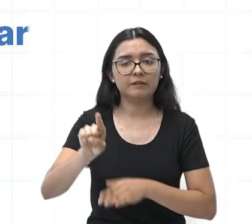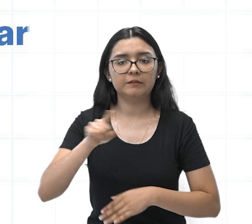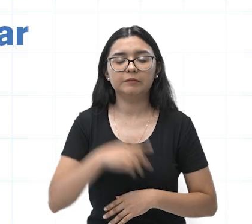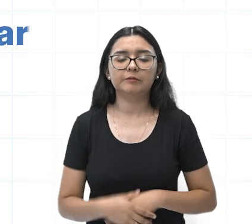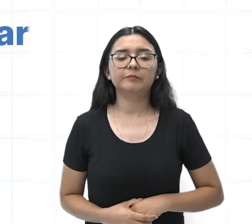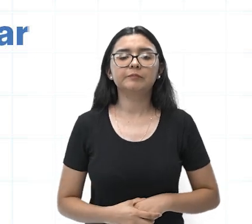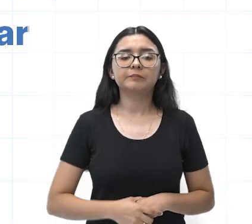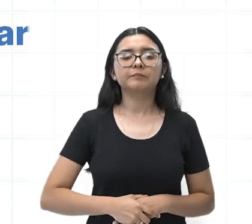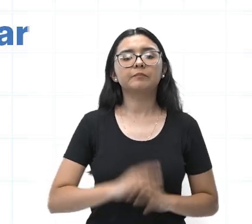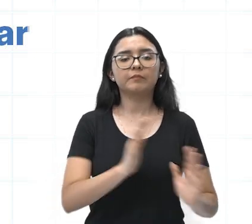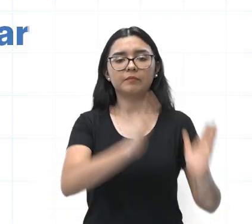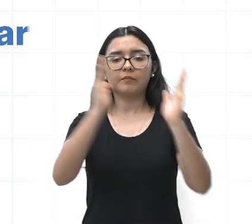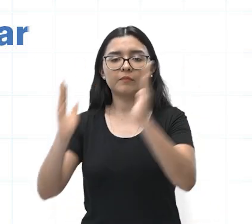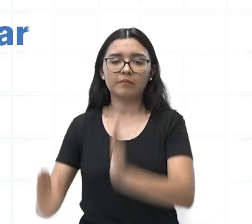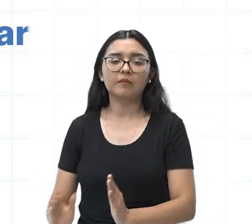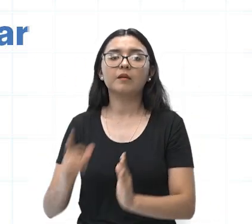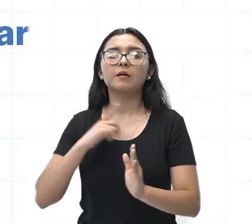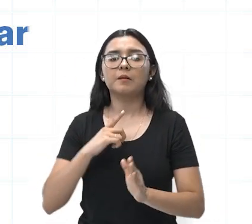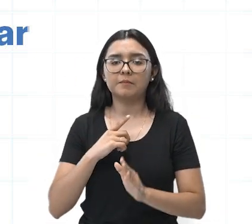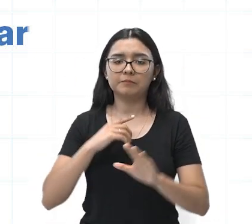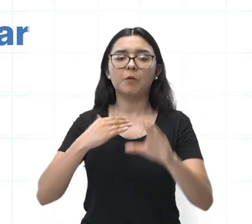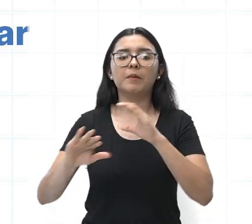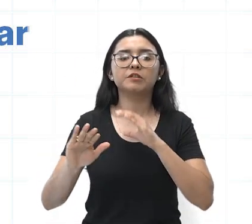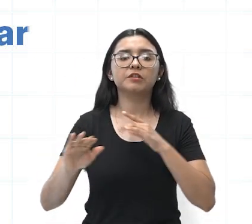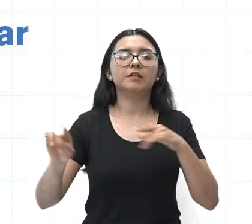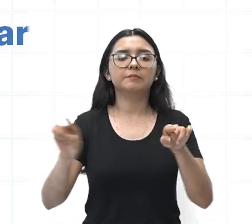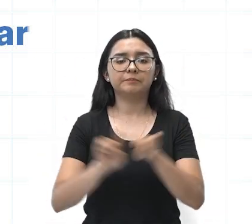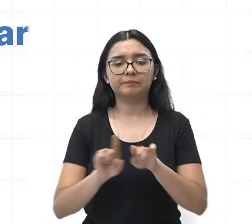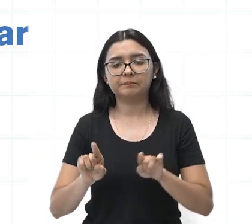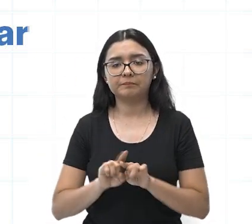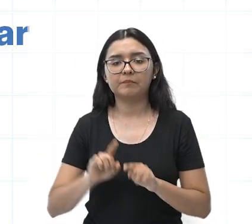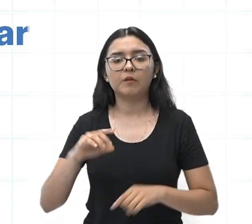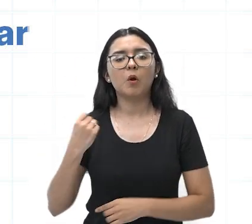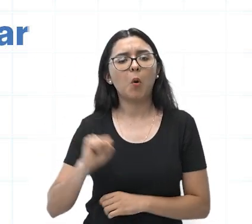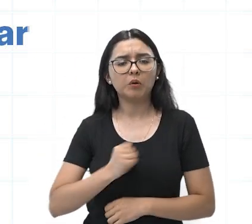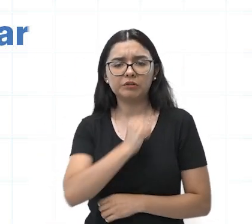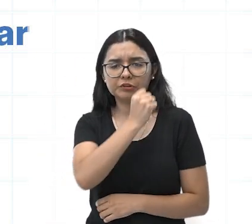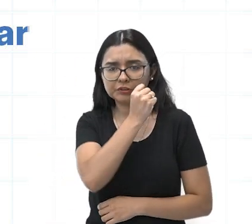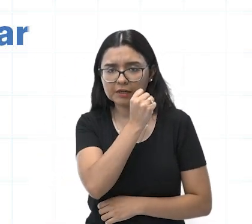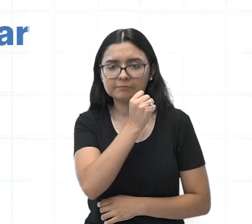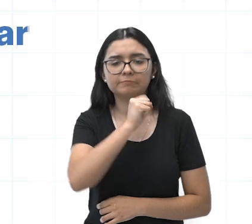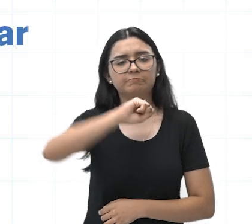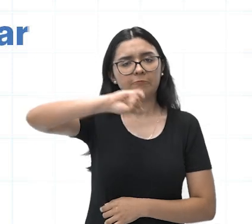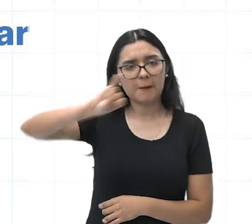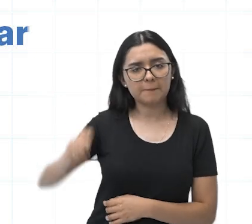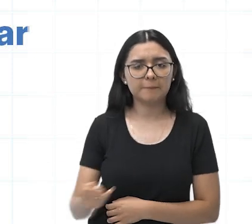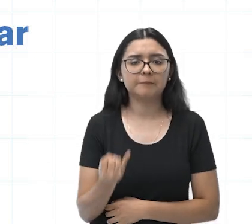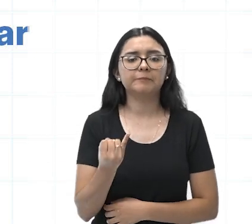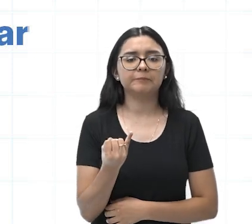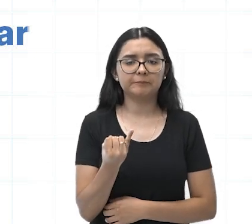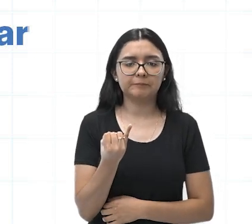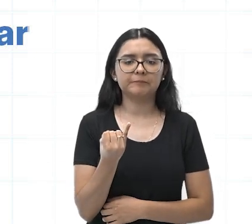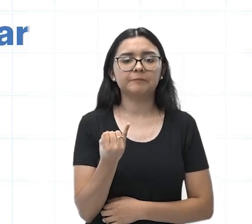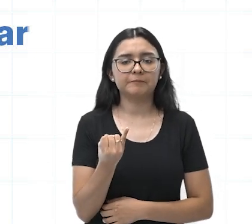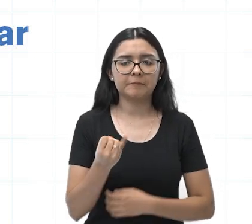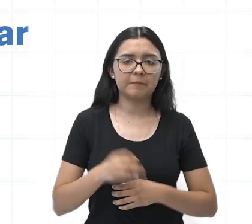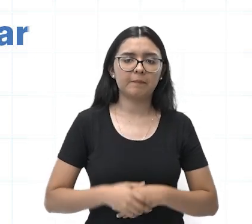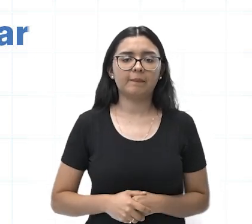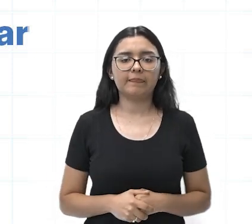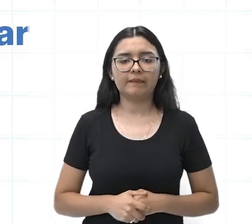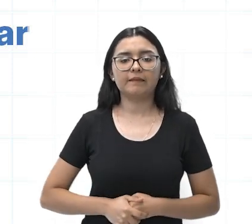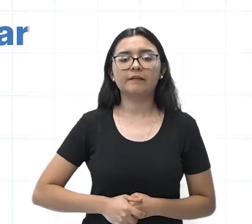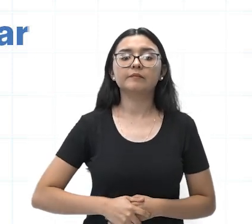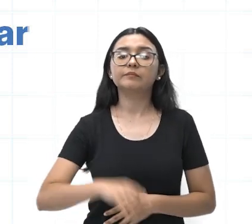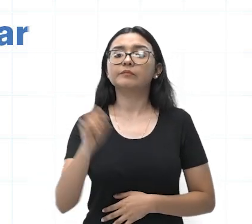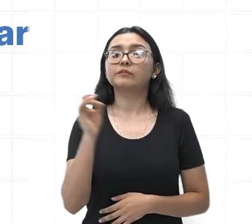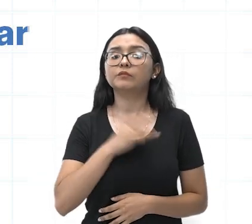ask, perguntar; to share, compartilhar; to hate, odiar; to enjoy, desfrutar, aproveitar;